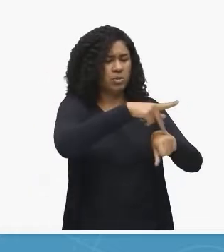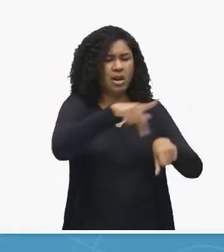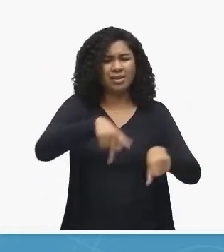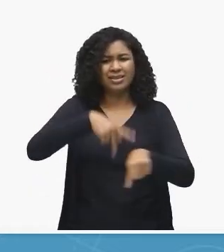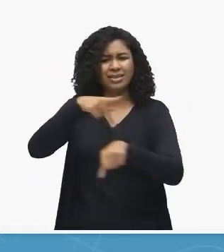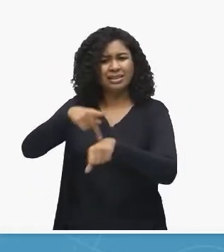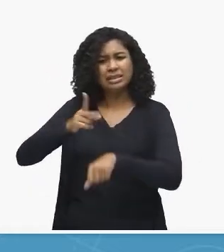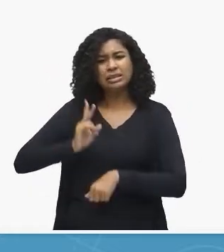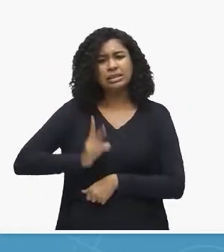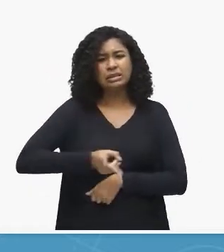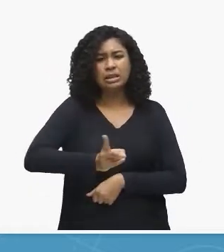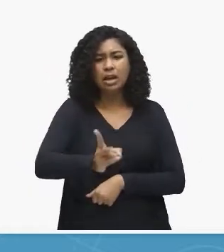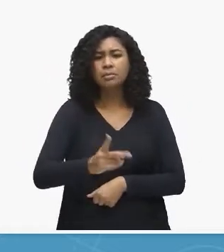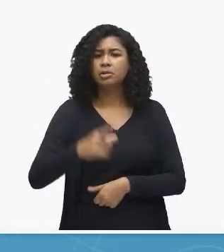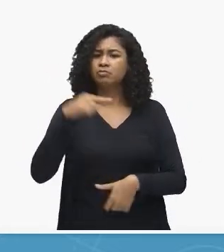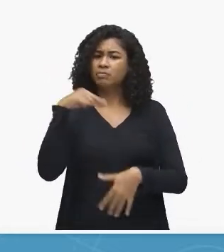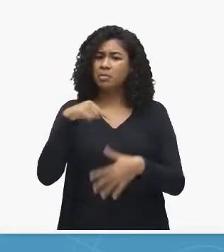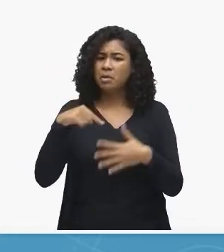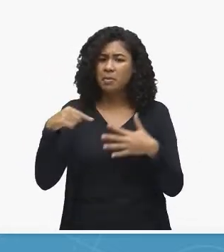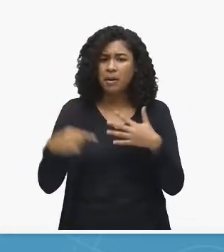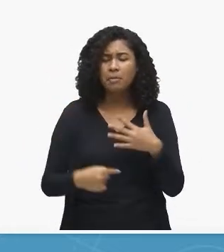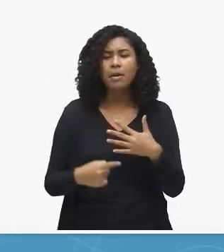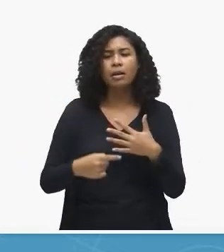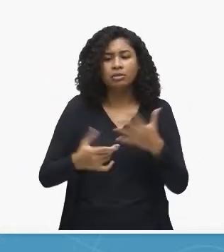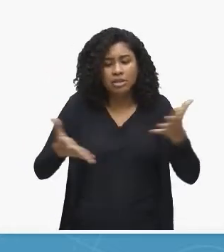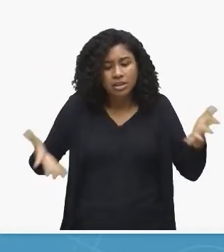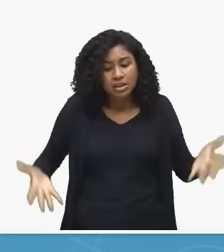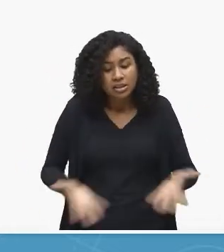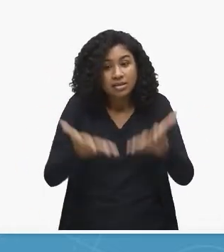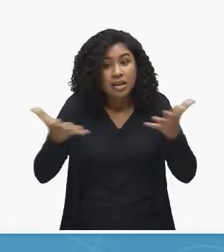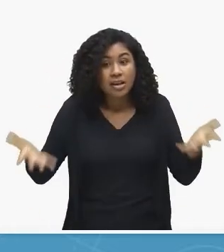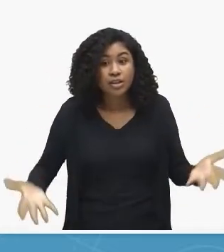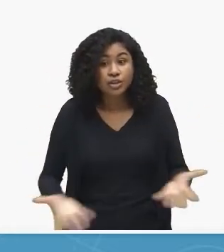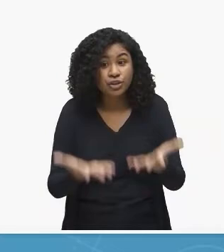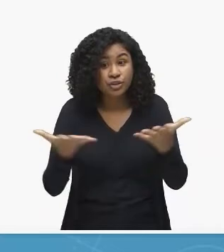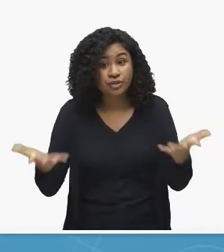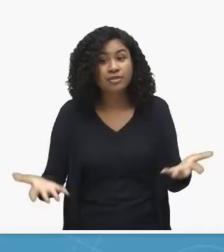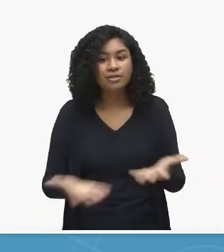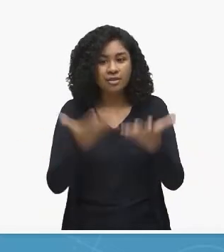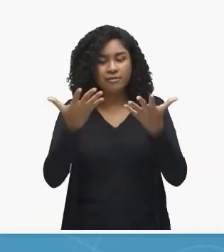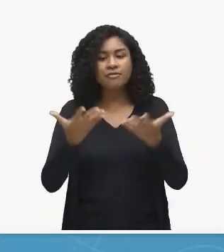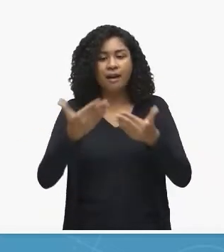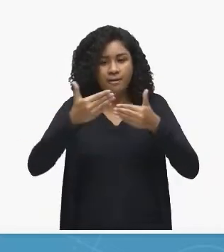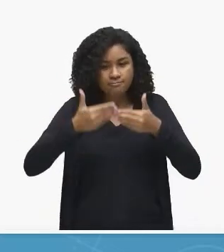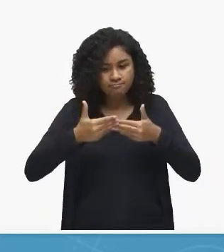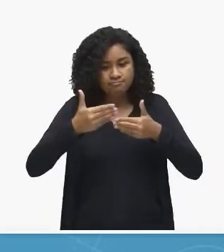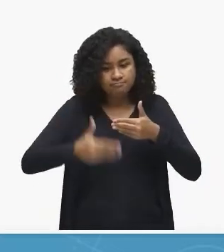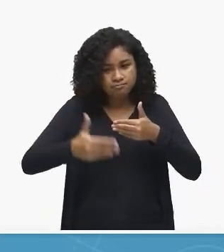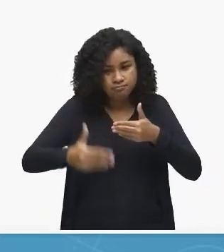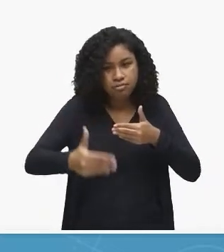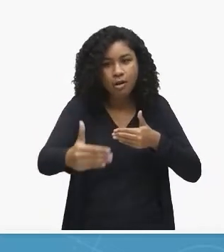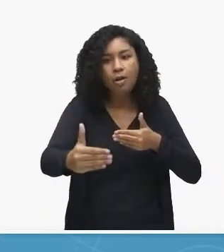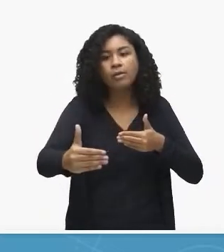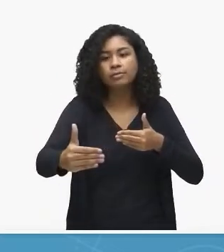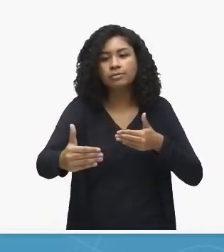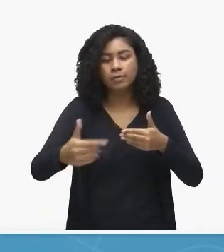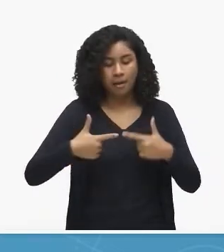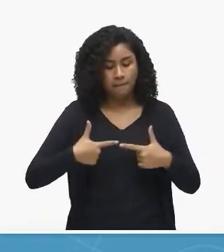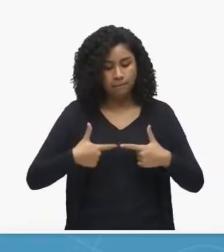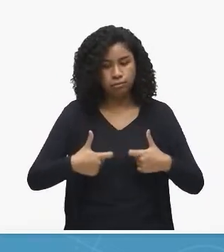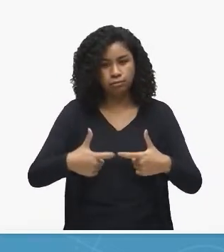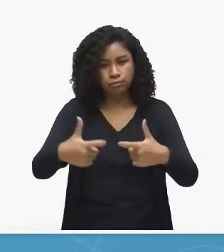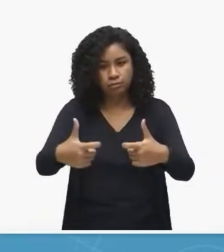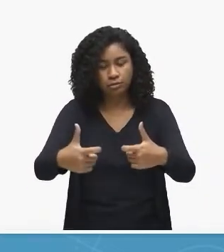Então, são fatores aí que vão impulsionar, né, vão ser causas da guerra.